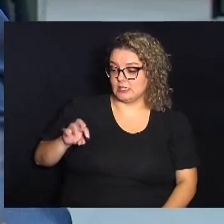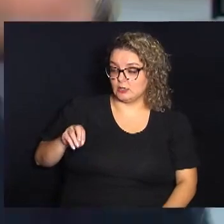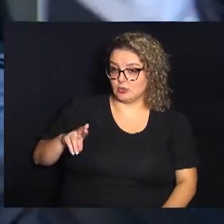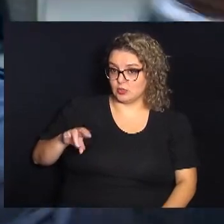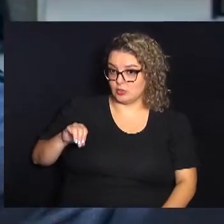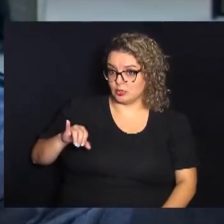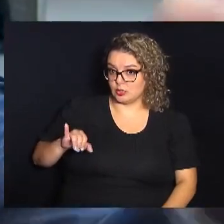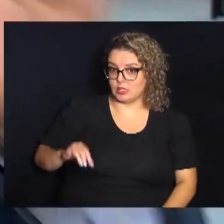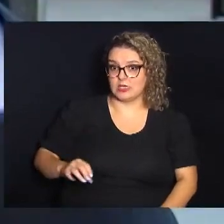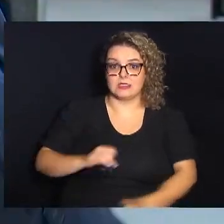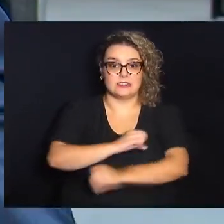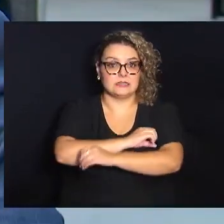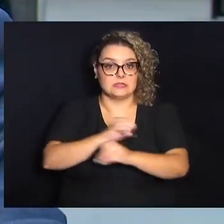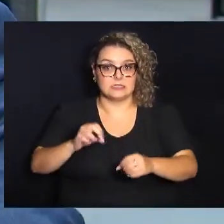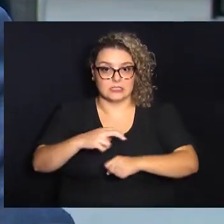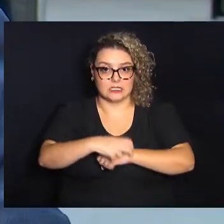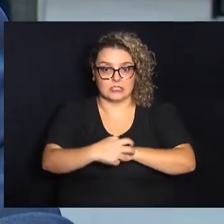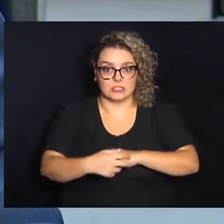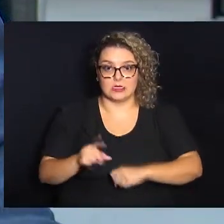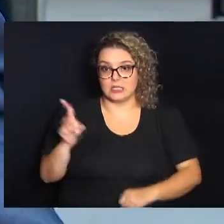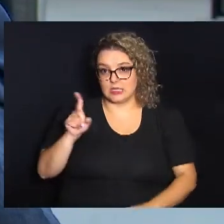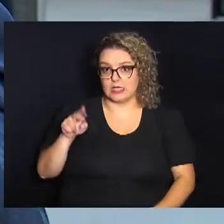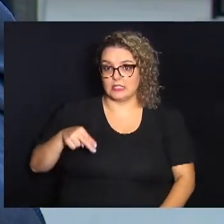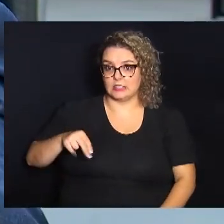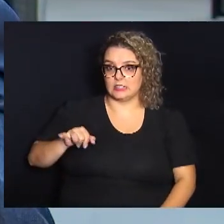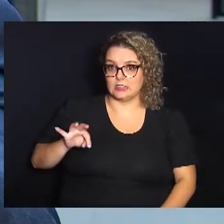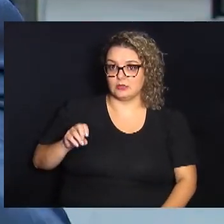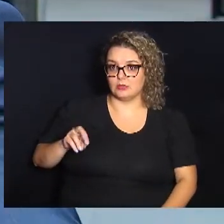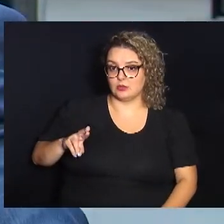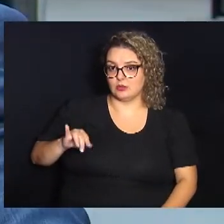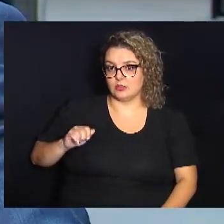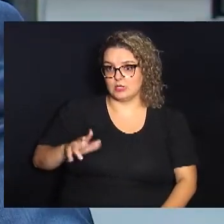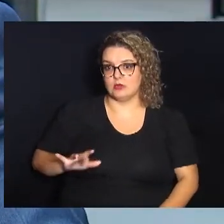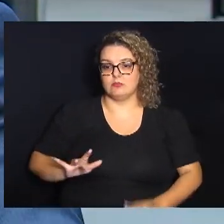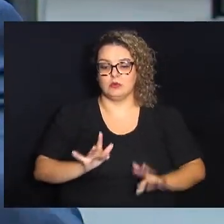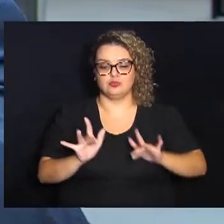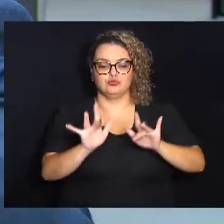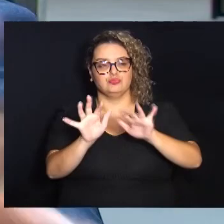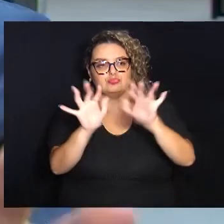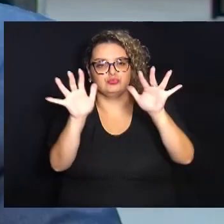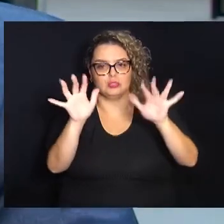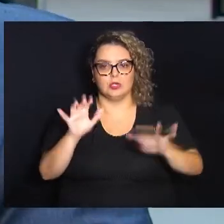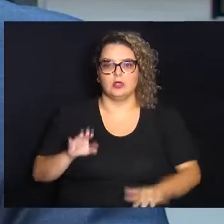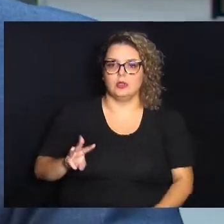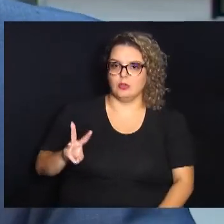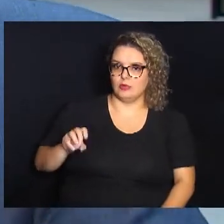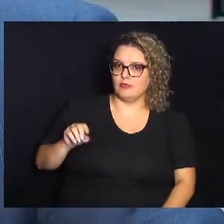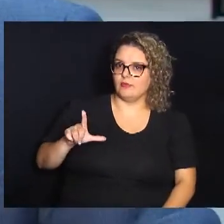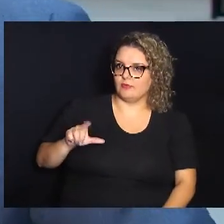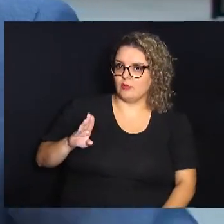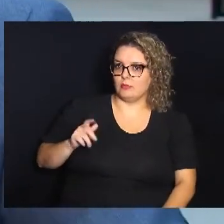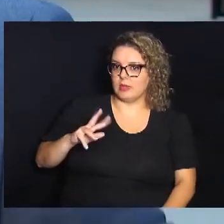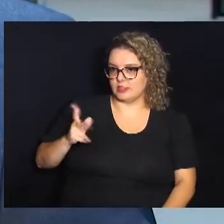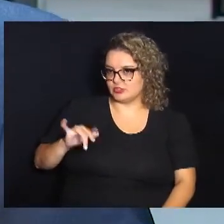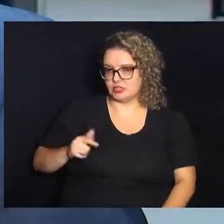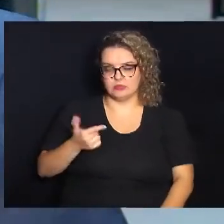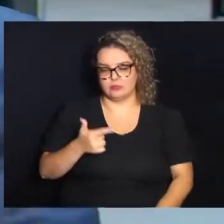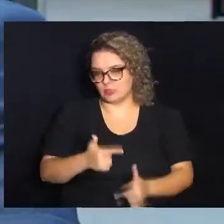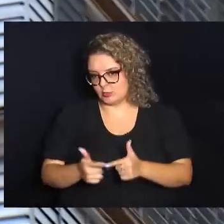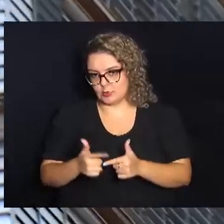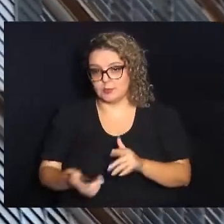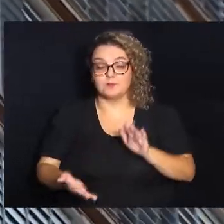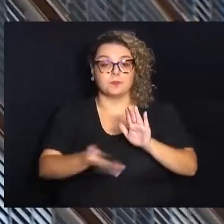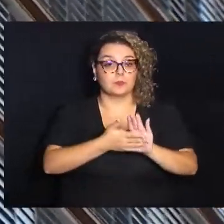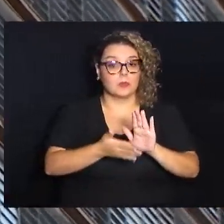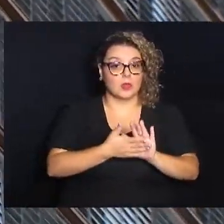Niterói e agora saiu que zerou o caso de dengue em Niterói, que foi soltado lá esse mosquito e não tem mais esse